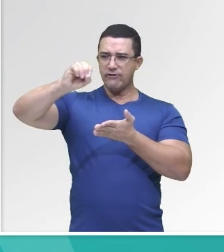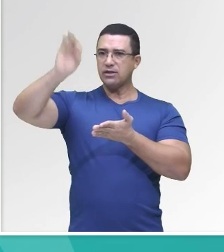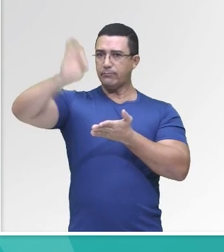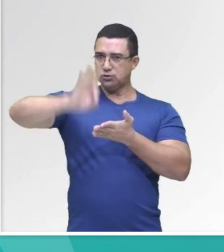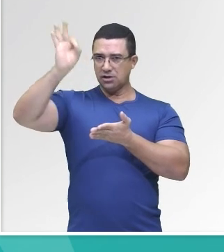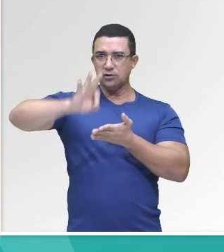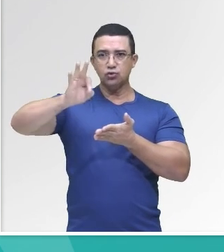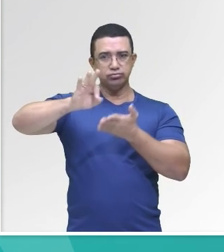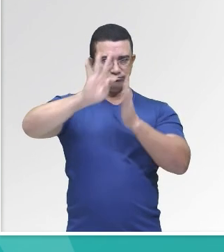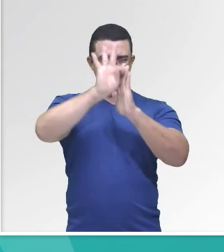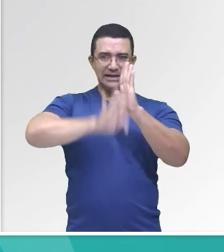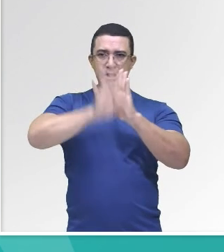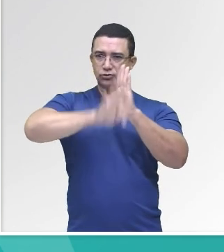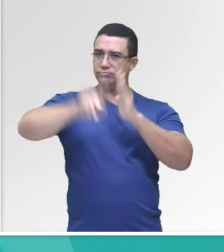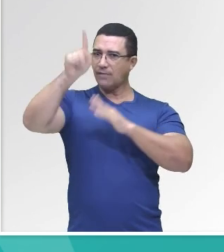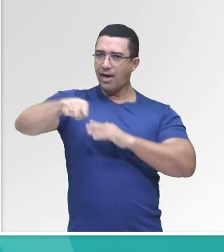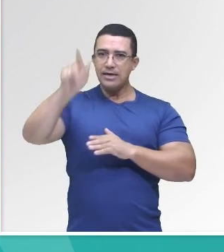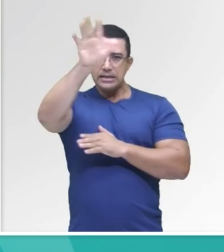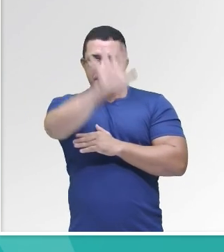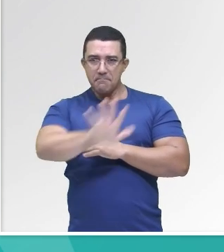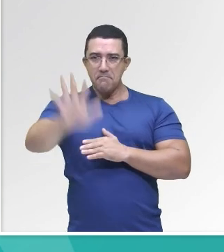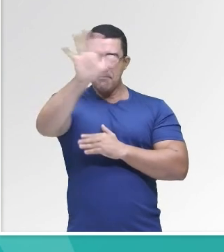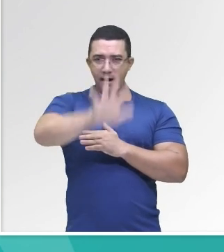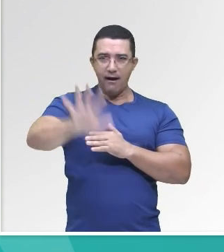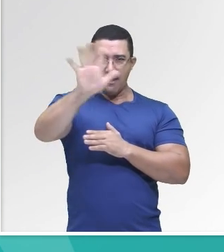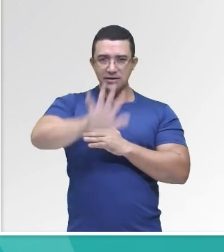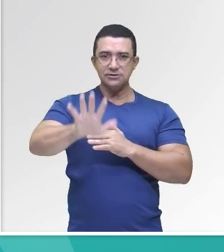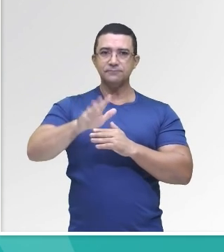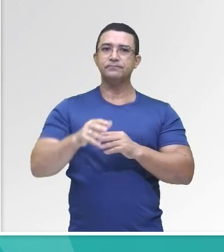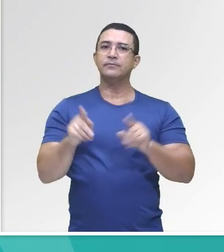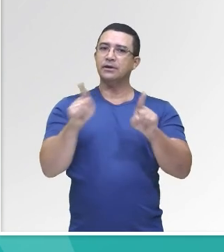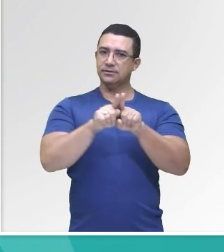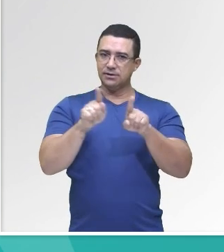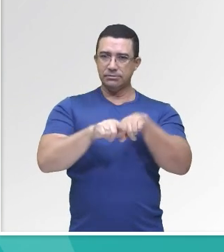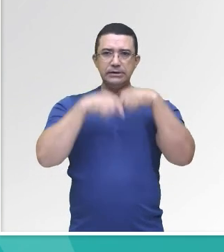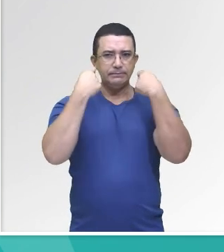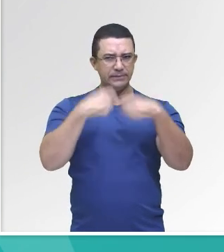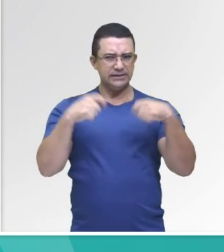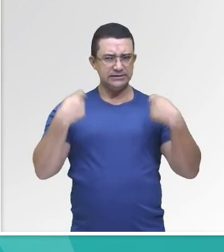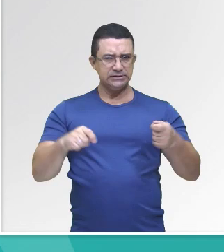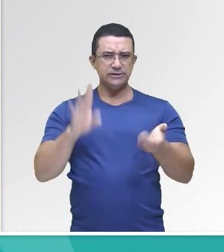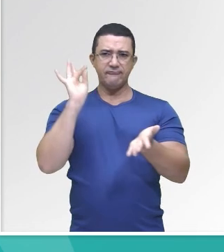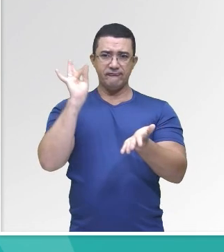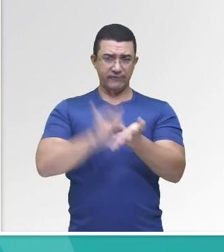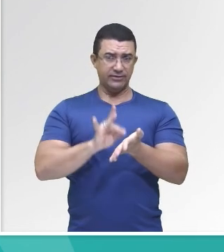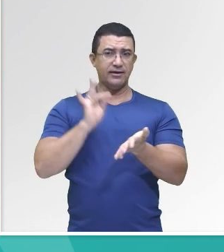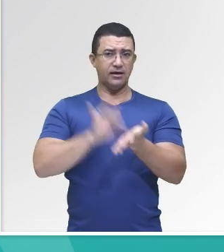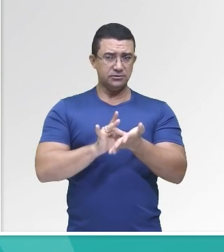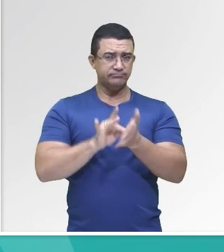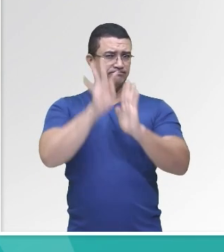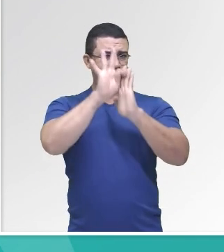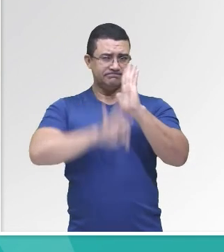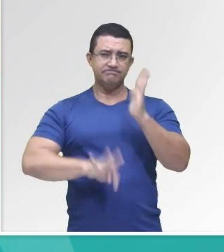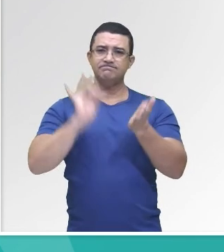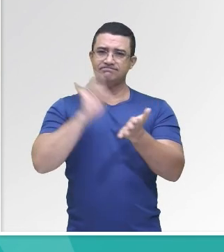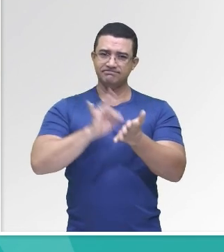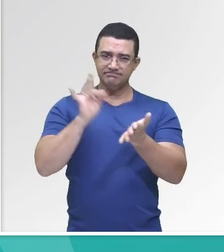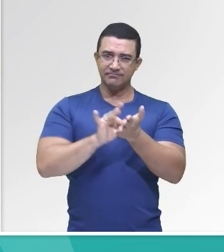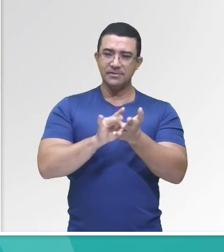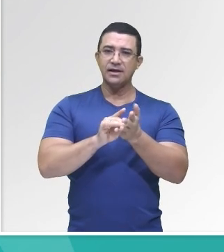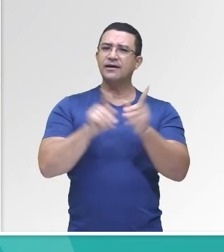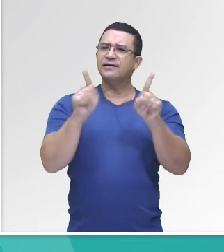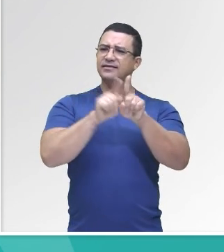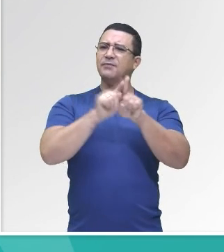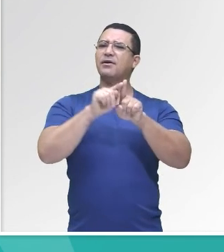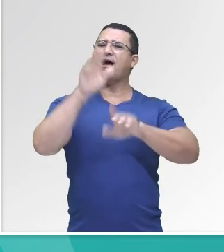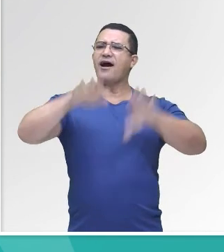imagem. Um texto publicitário tem que ter originalidade, e normalmente tem um slogan,